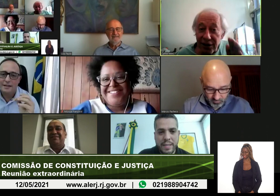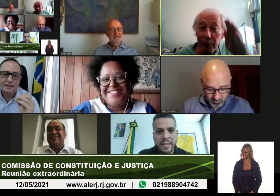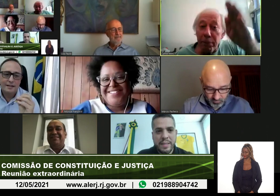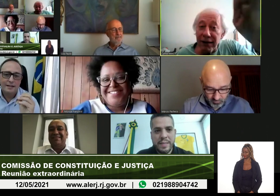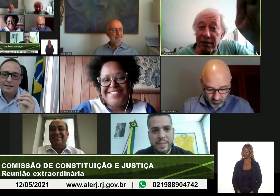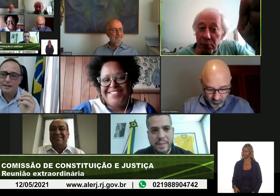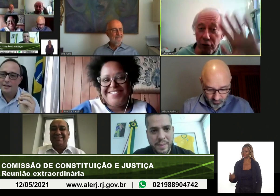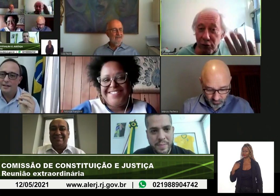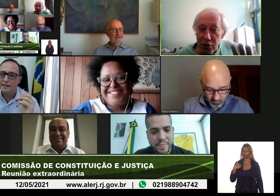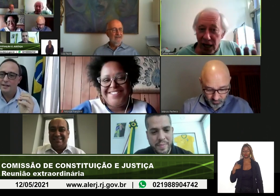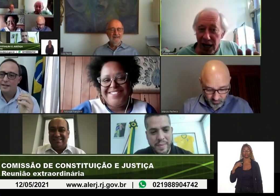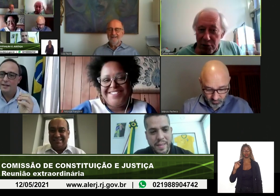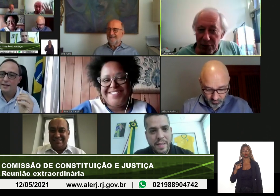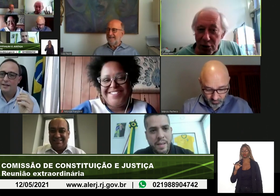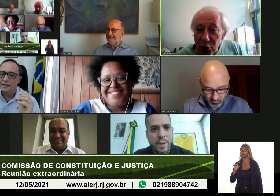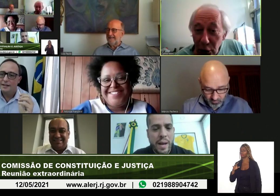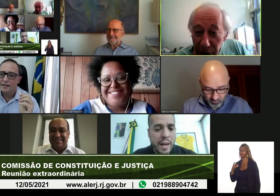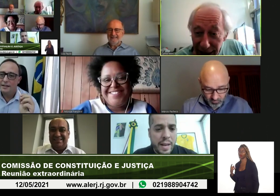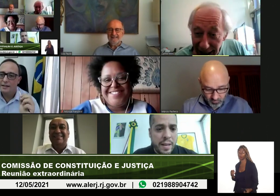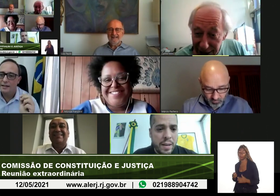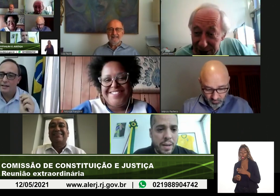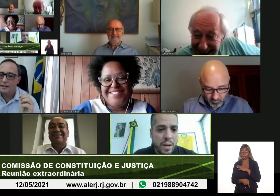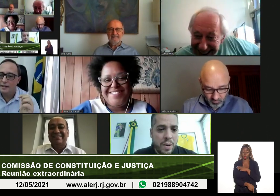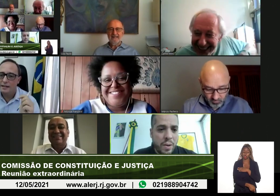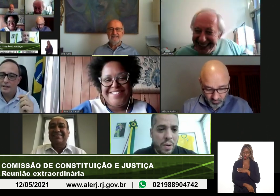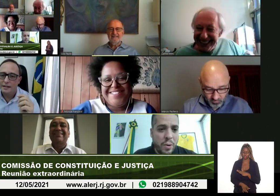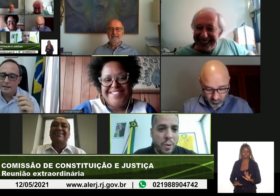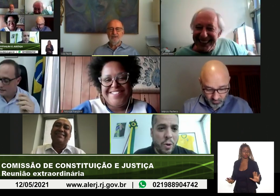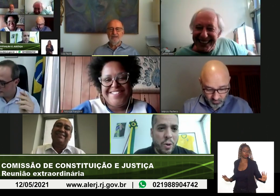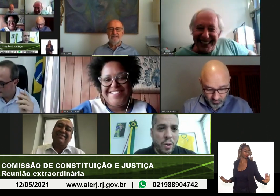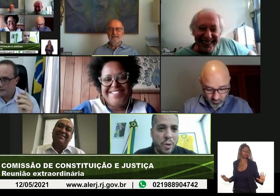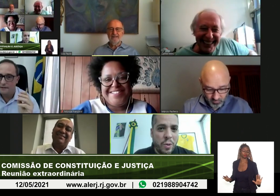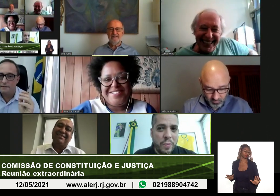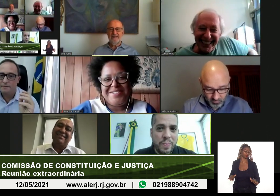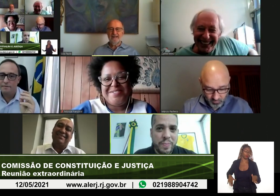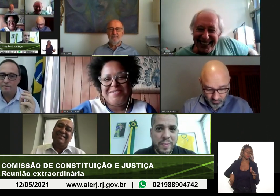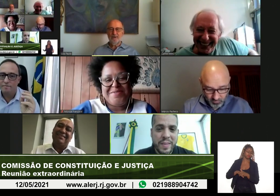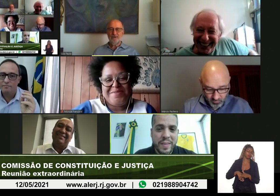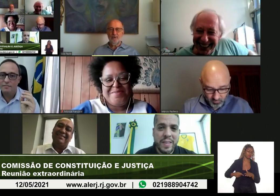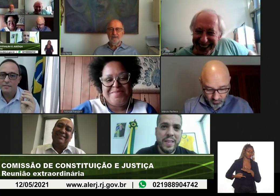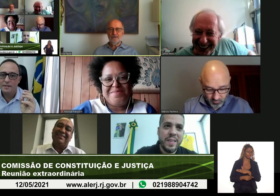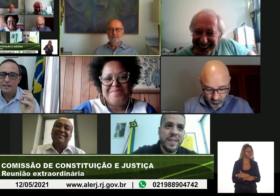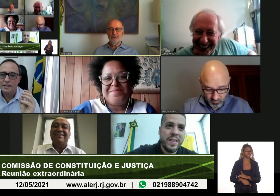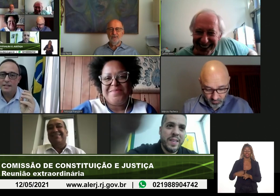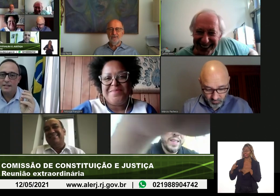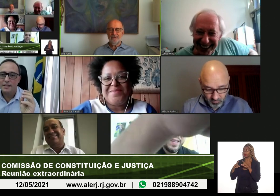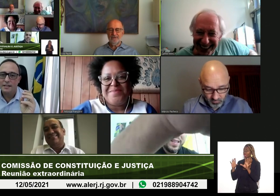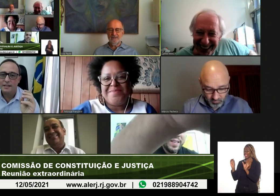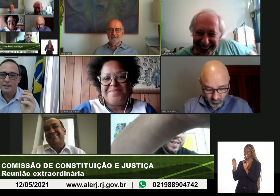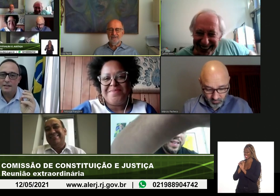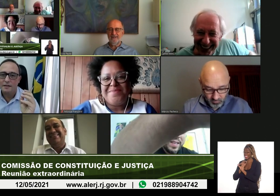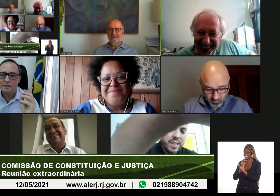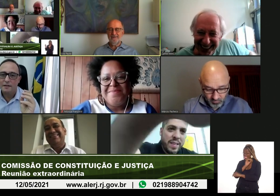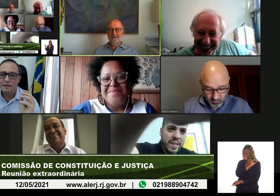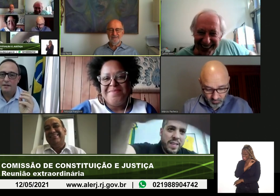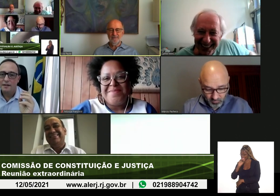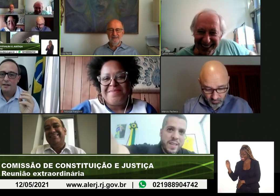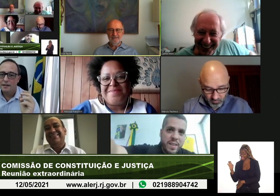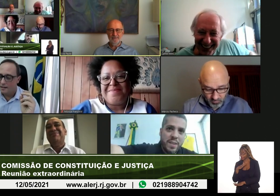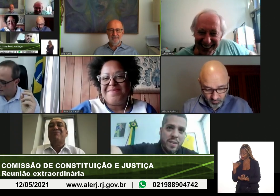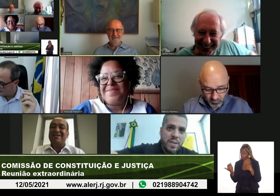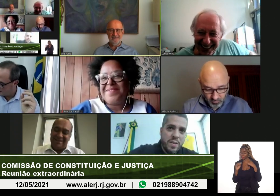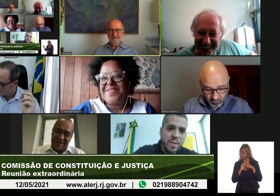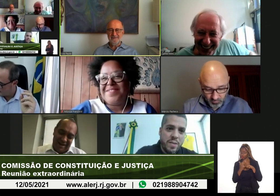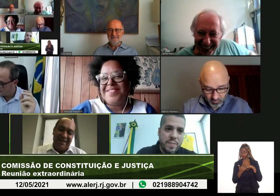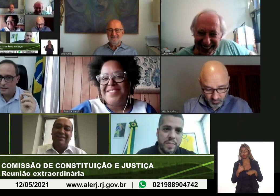habilidade é dar passe em profundidade, mas eu jogo quadrado. Assim que nós zerarmos as mortes por Covid, lá estarei, Márcio.